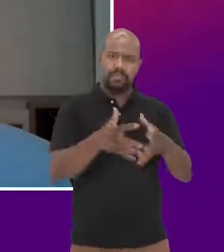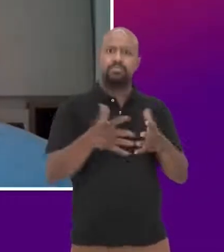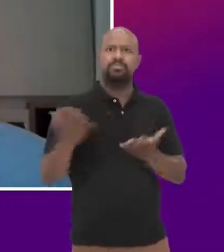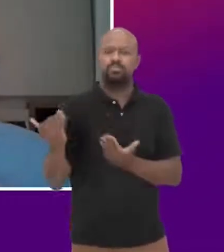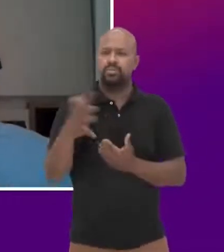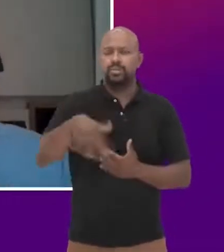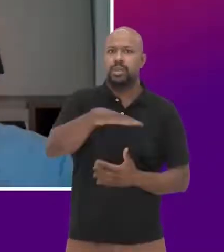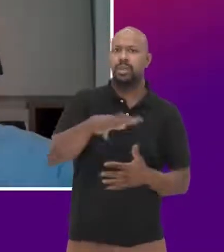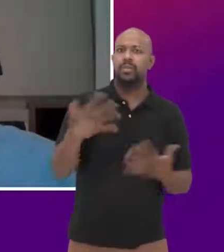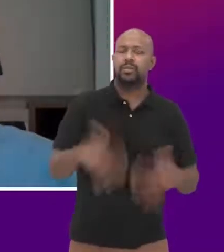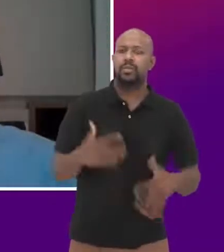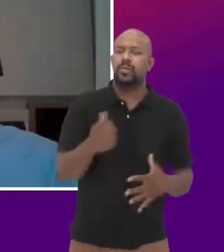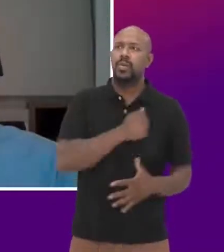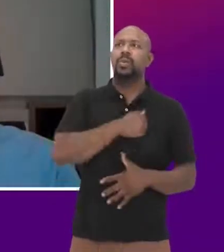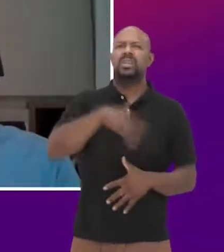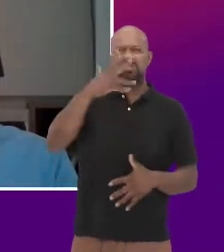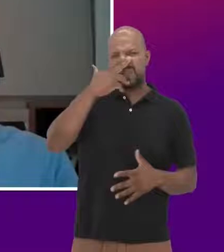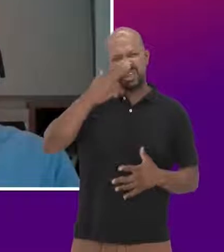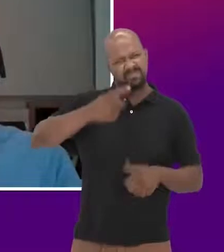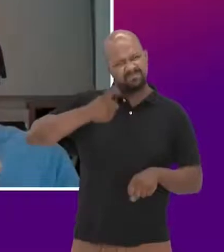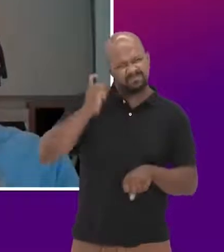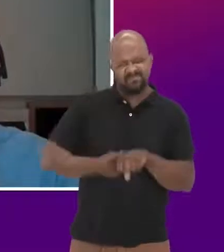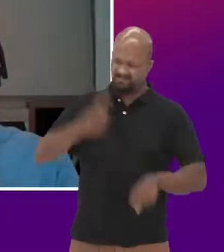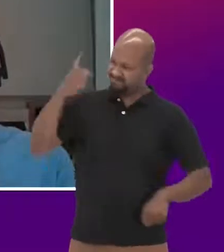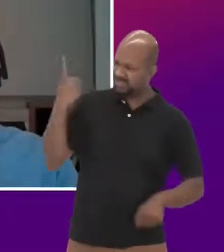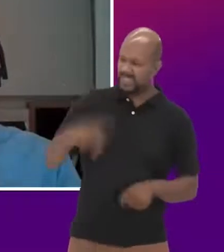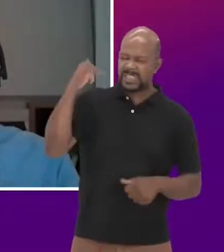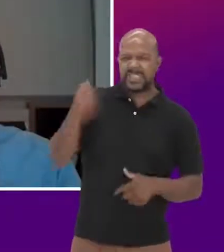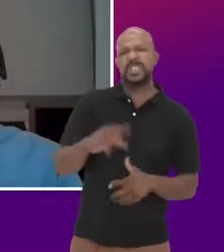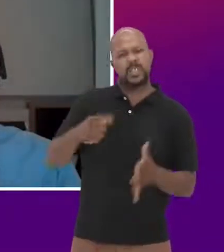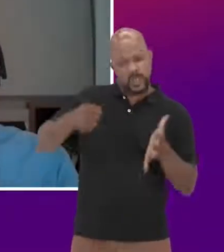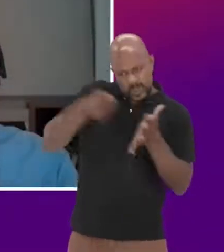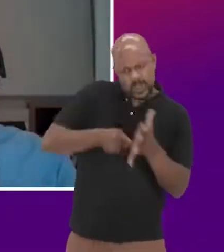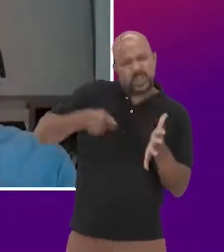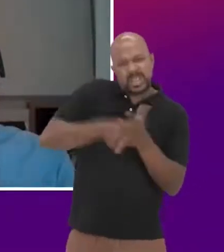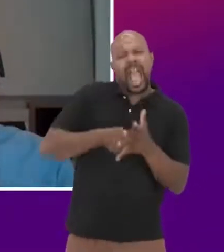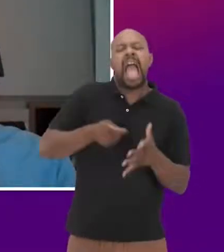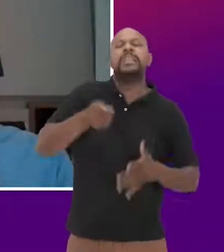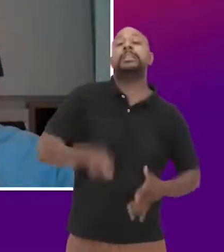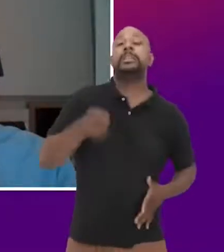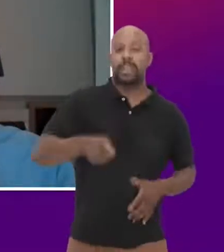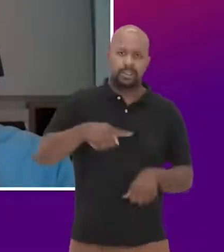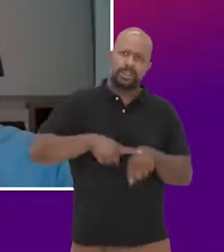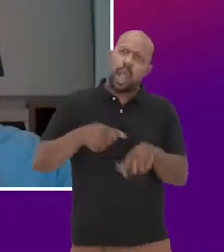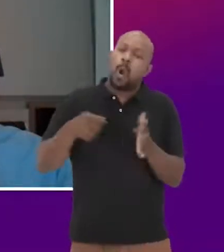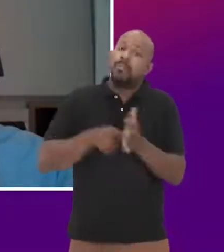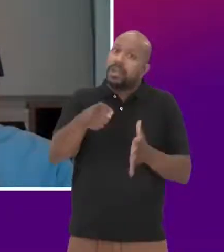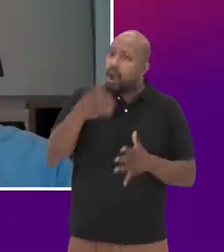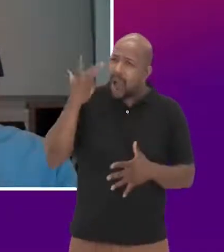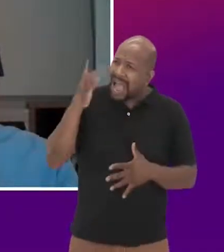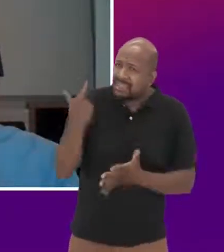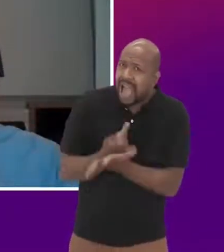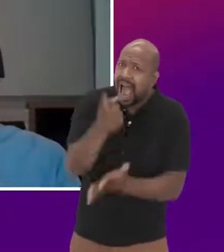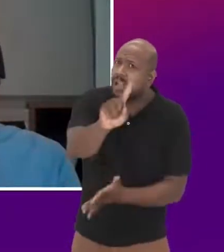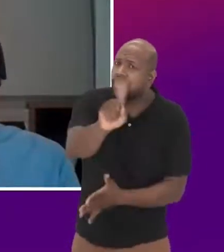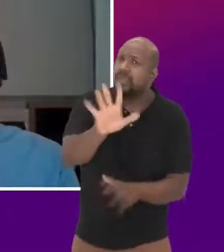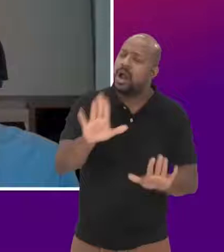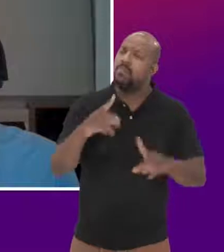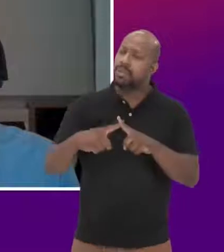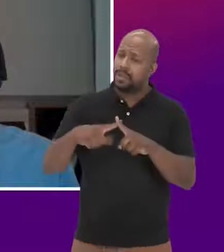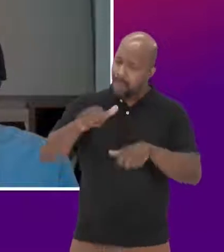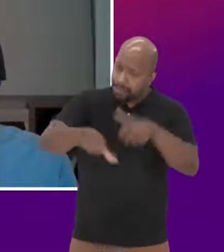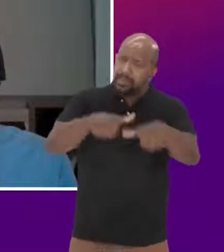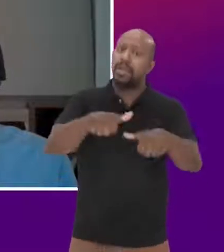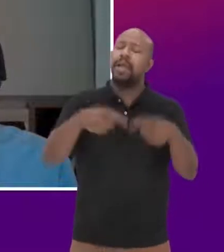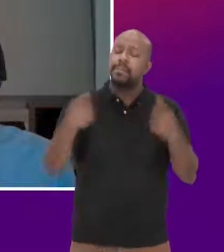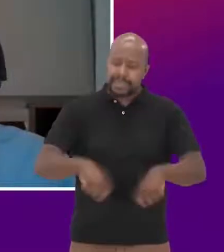e cada vez batendo mais duro, sendo mais exigente na cobrança, o que eu não acho que está errado, porque para você mudar,